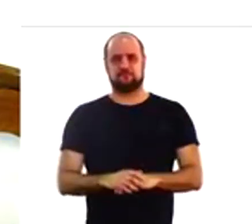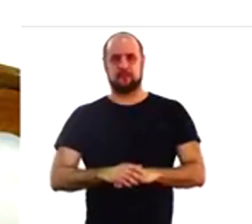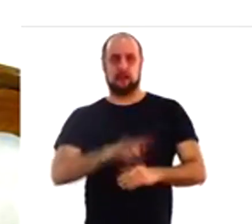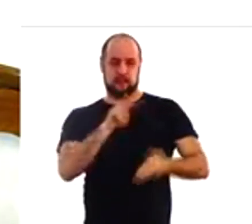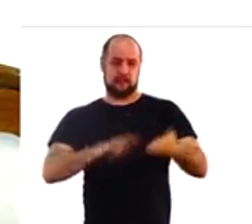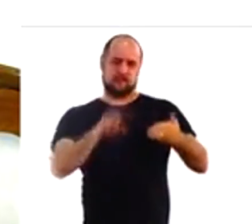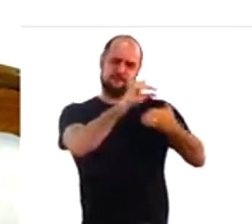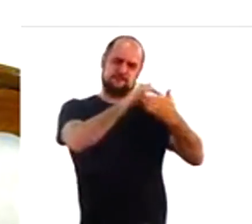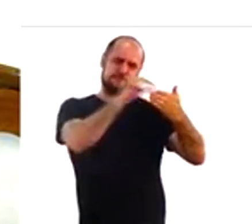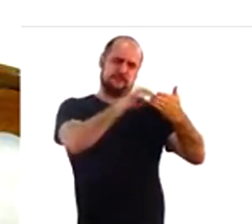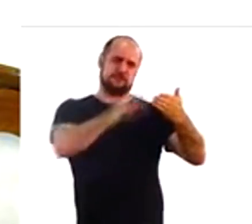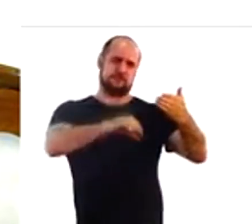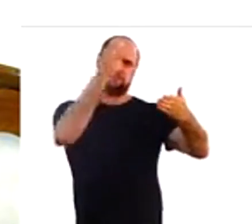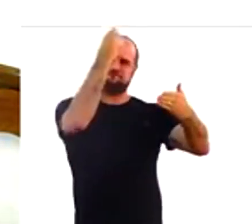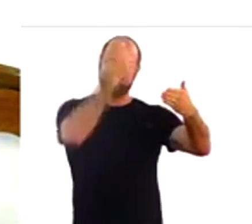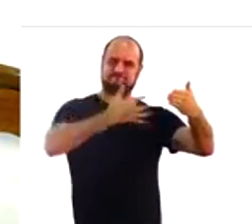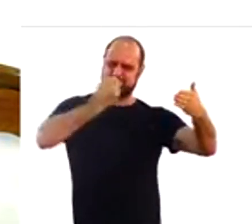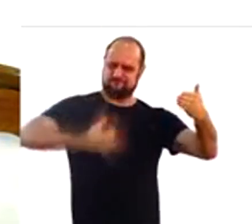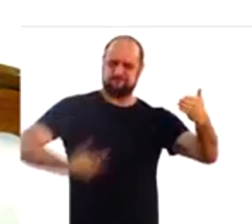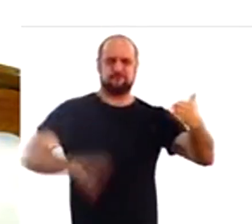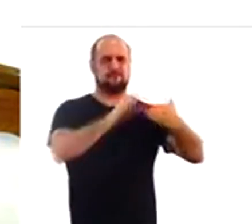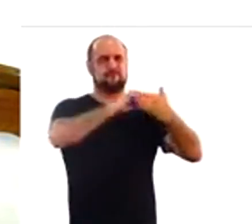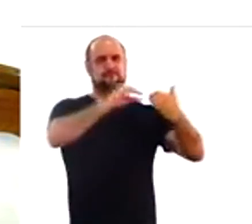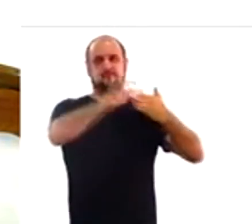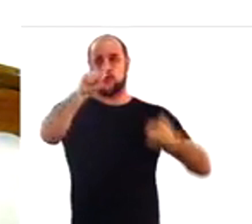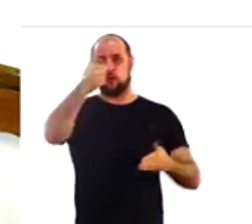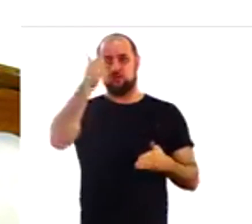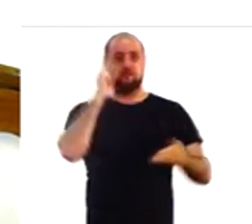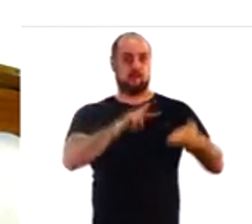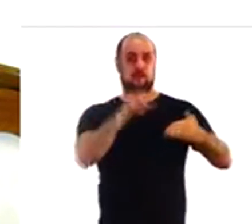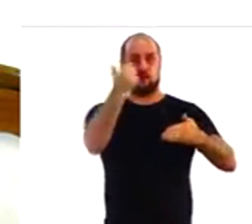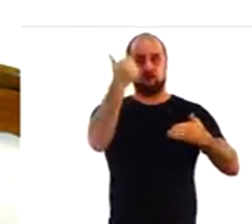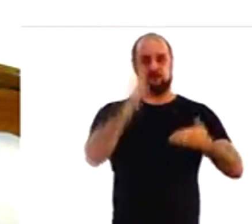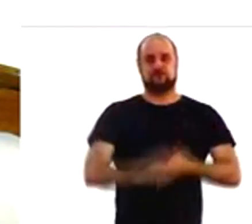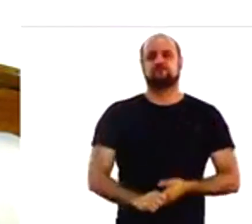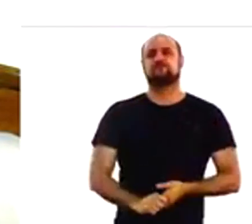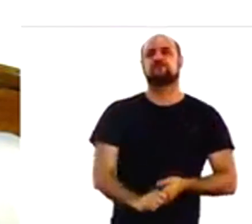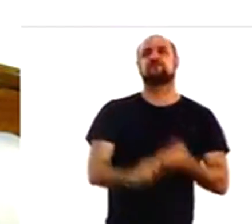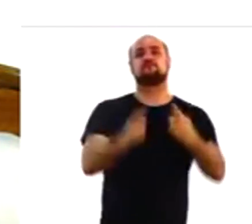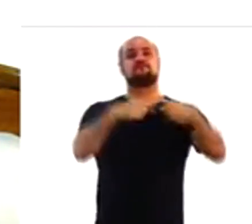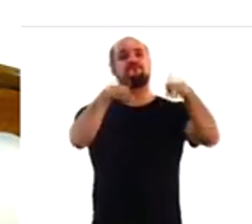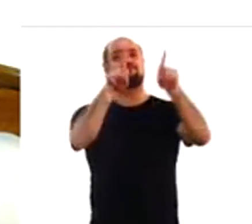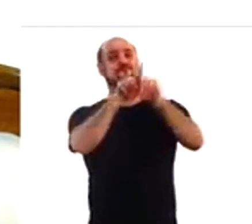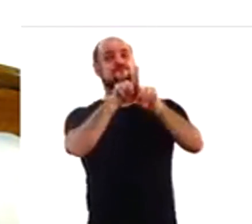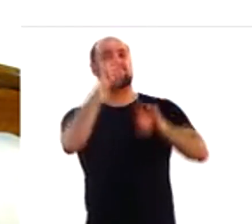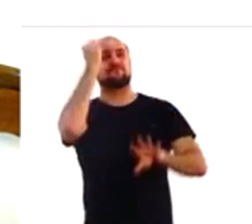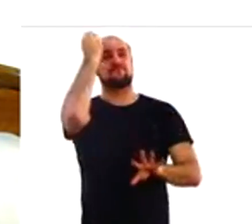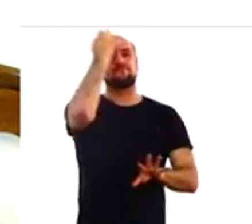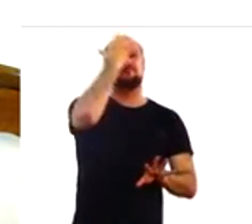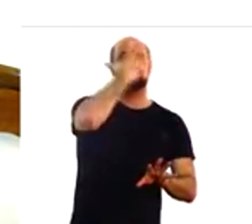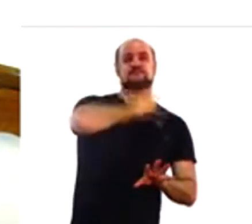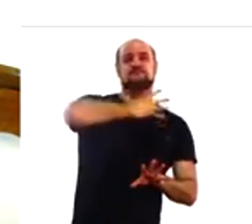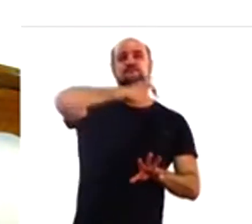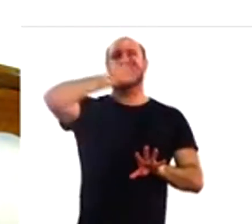versículos, pontuando um por um, começando pelo 11. Veja o 11. Porquanto a graça de Deus